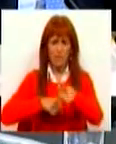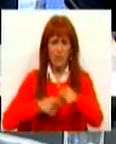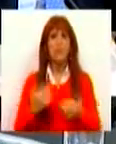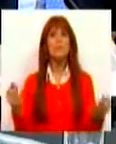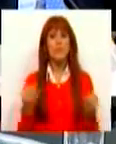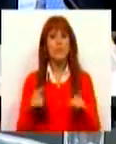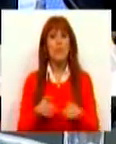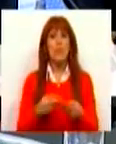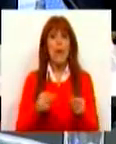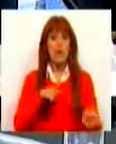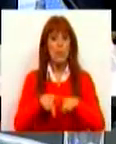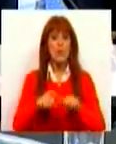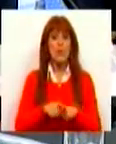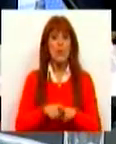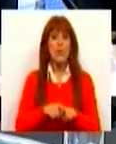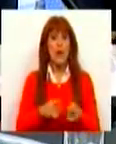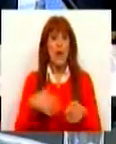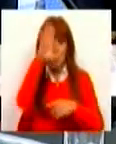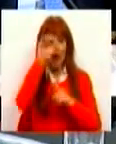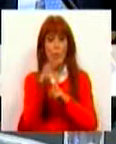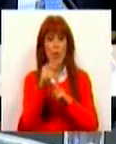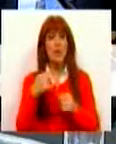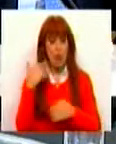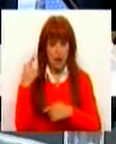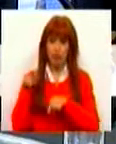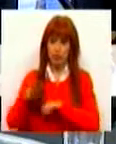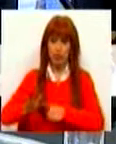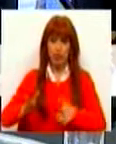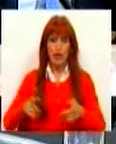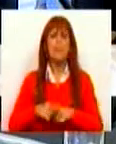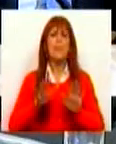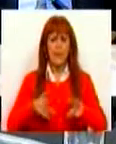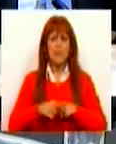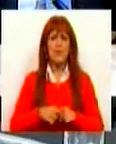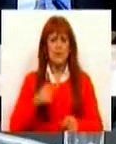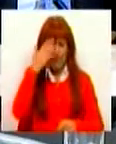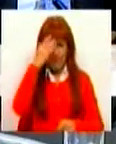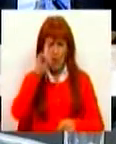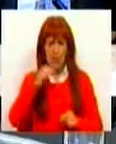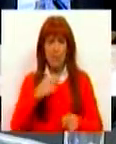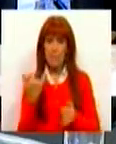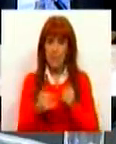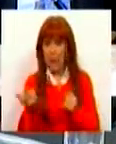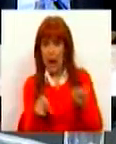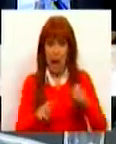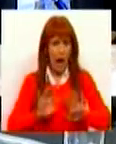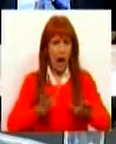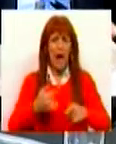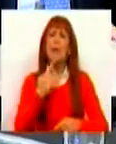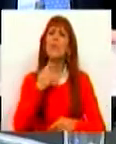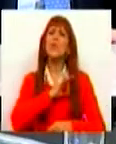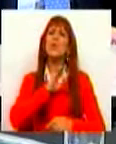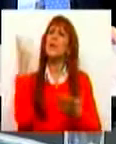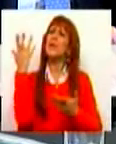para além dos meios políticos e diplomáticos a que já recorreu. E tem que ser previdente perante os perigos. E daí perguntar a